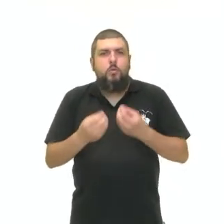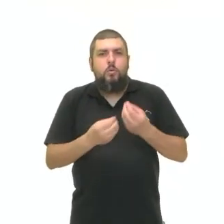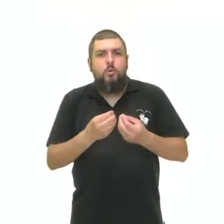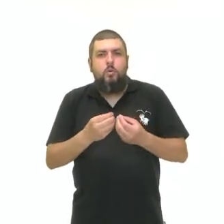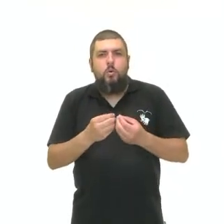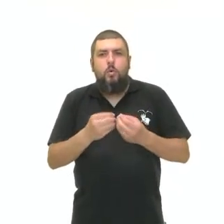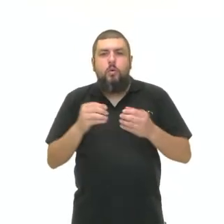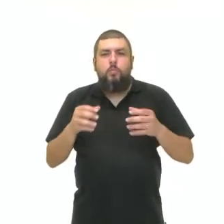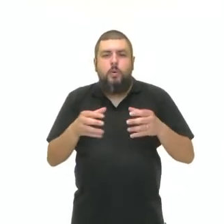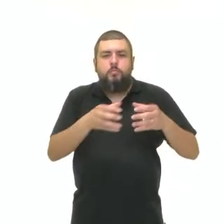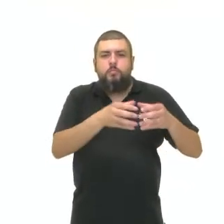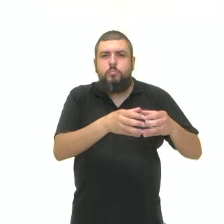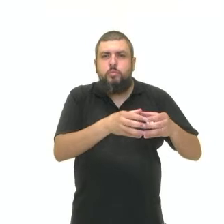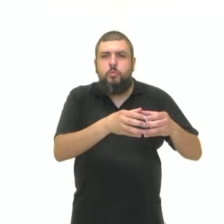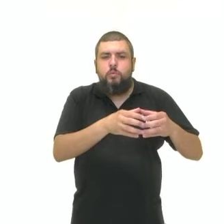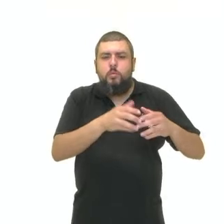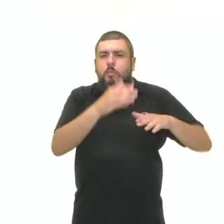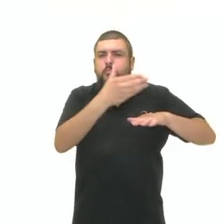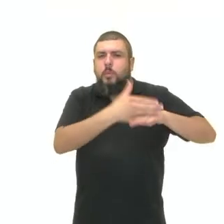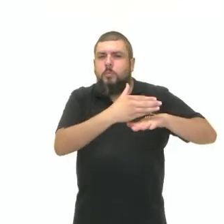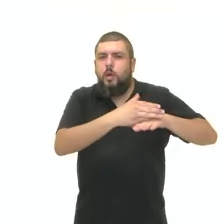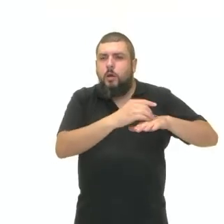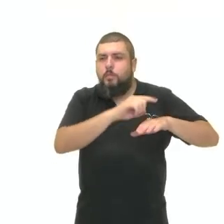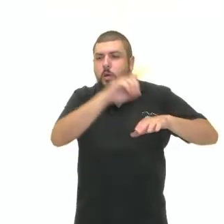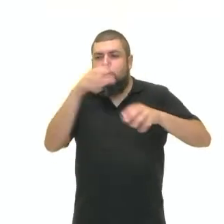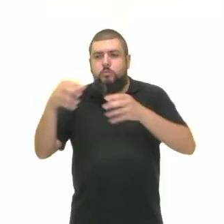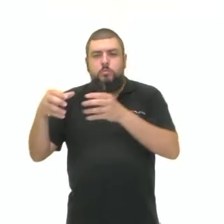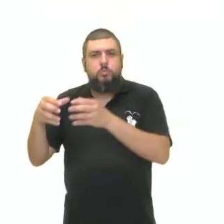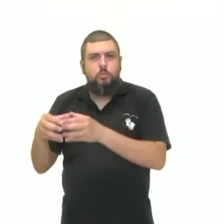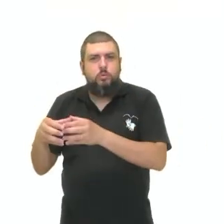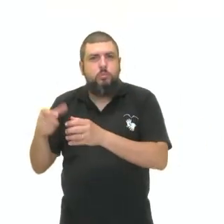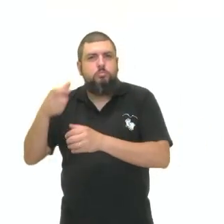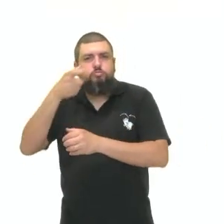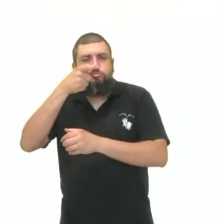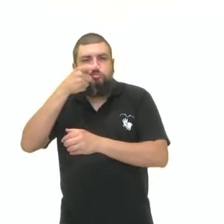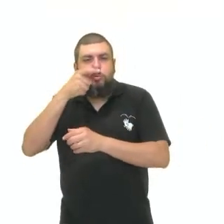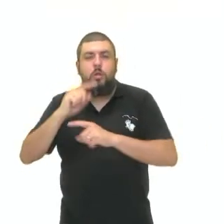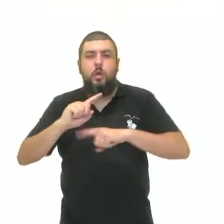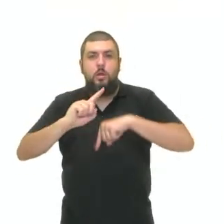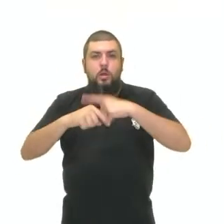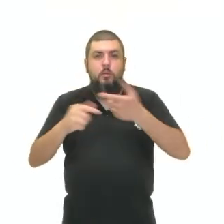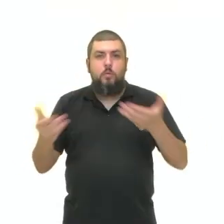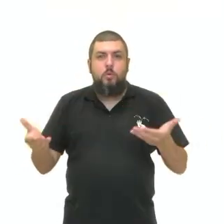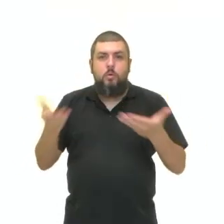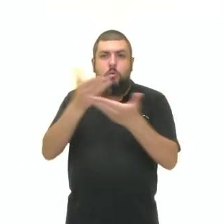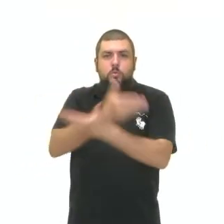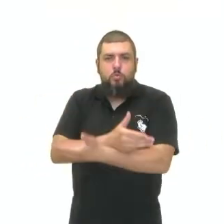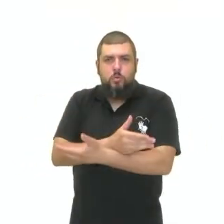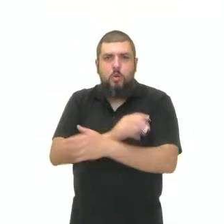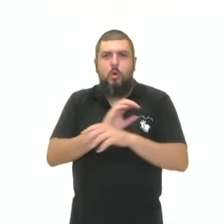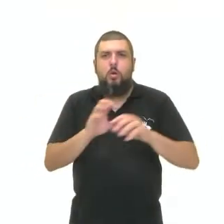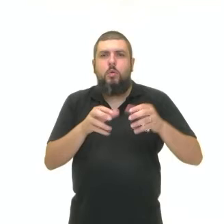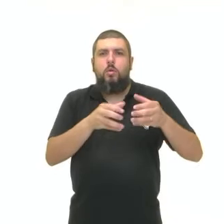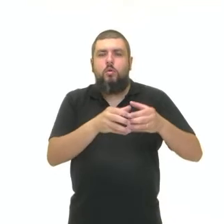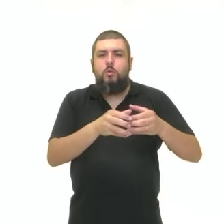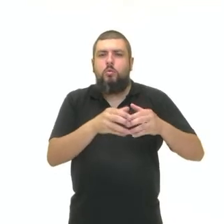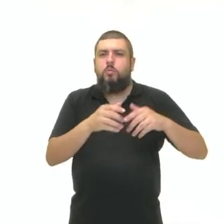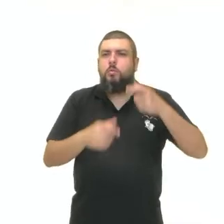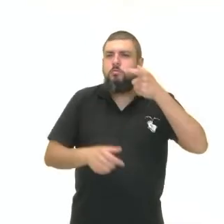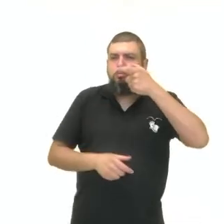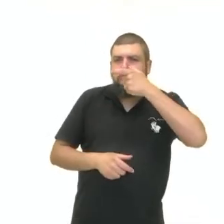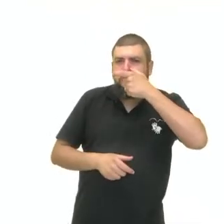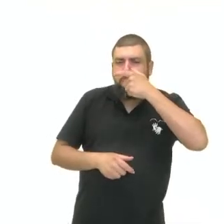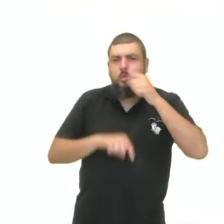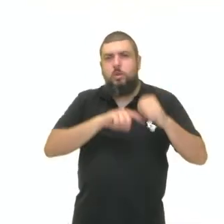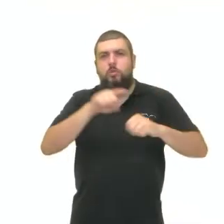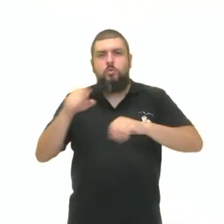é o que normalmente, provavelmente aconteceu na apresentação dessa atividade, ou é o que acontece dentro da escola